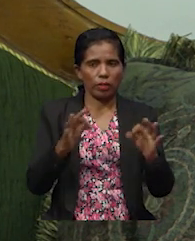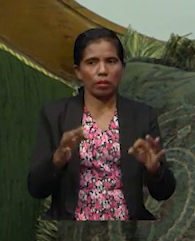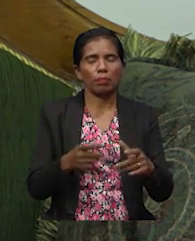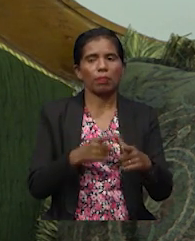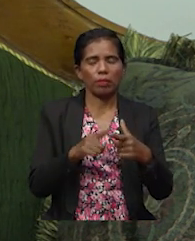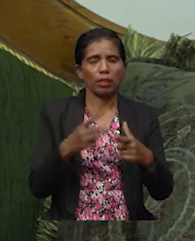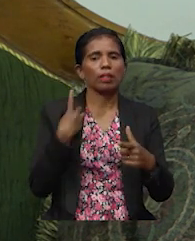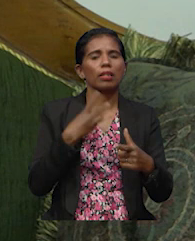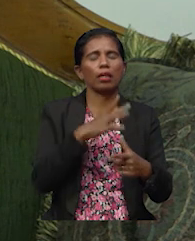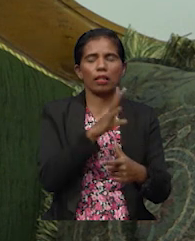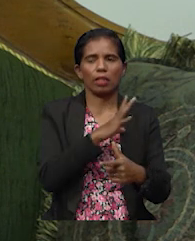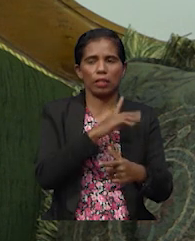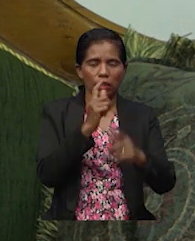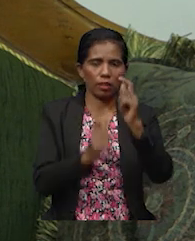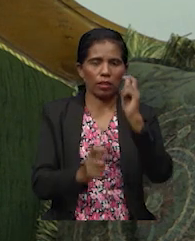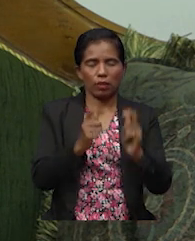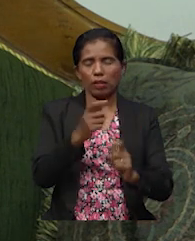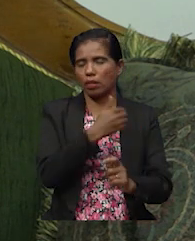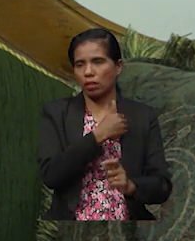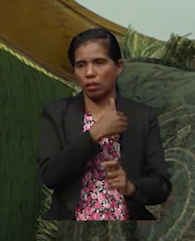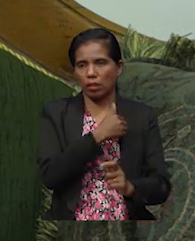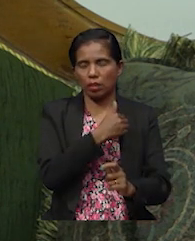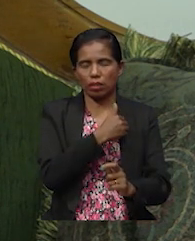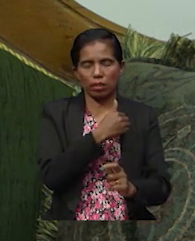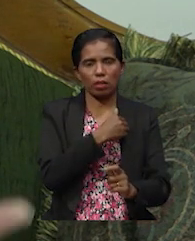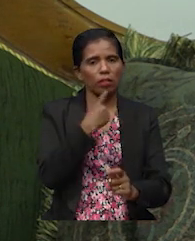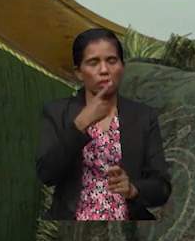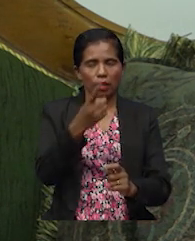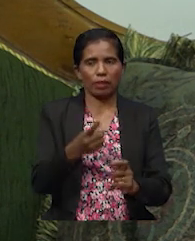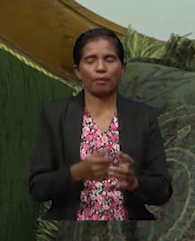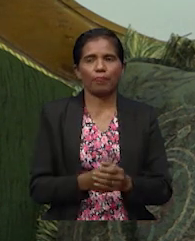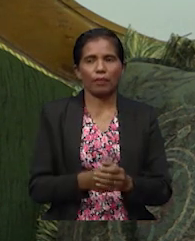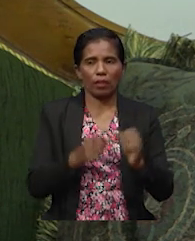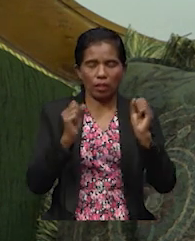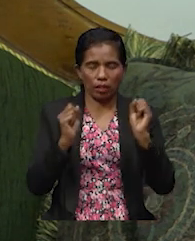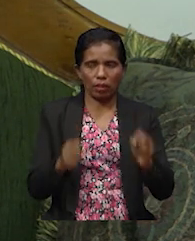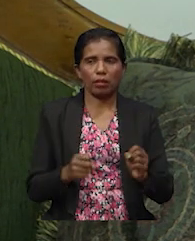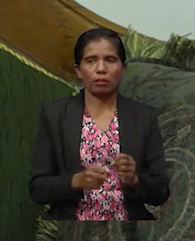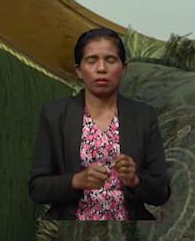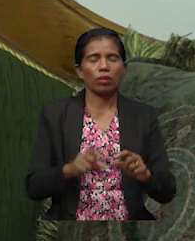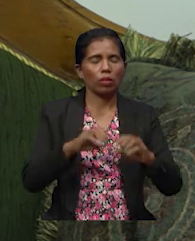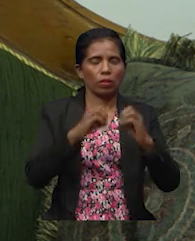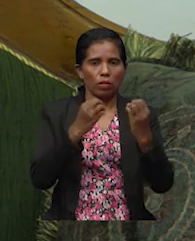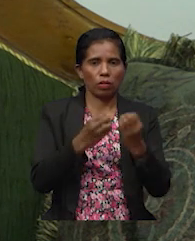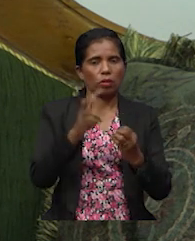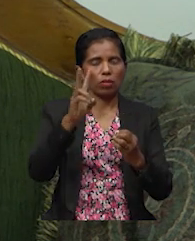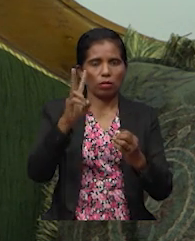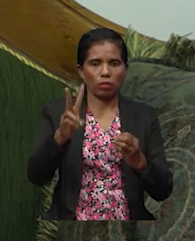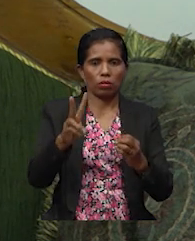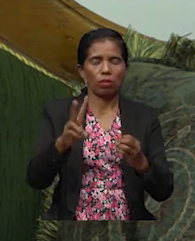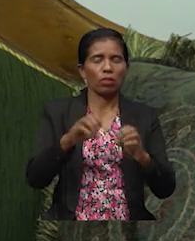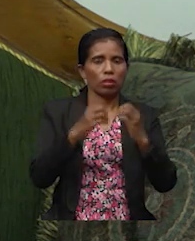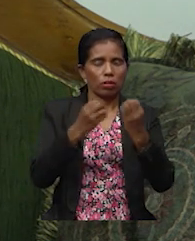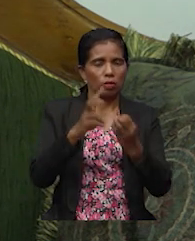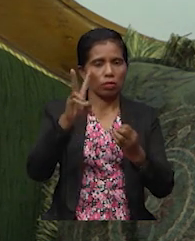tamba tribunal de recursos sira ga tete hatete batro ma em princípio órgão eleitoral rua preparado e a situação sai